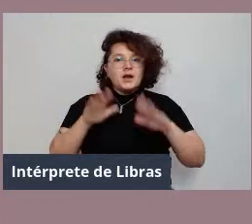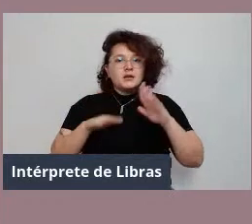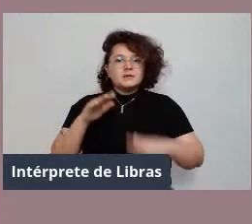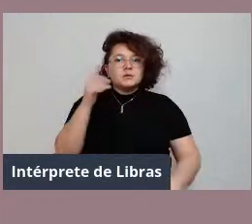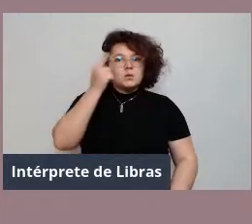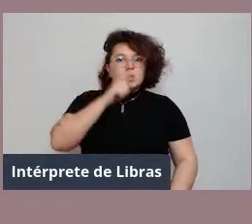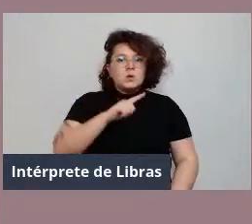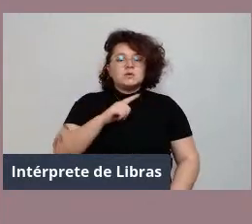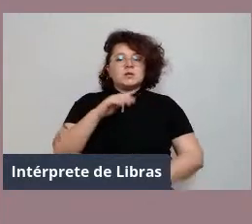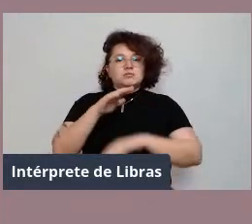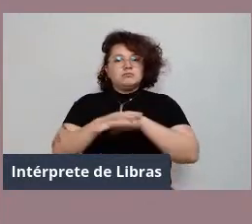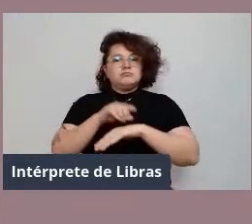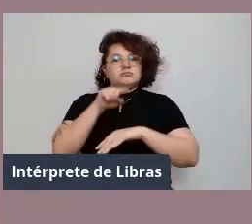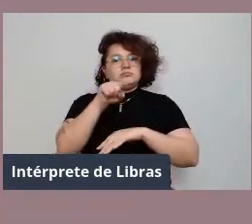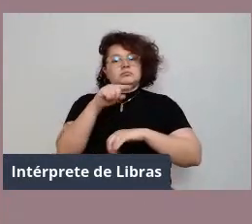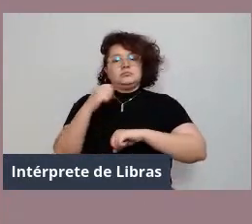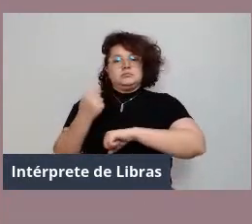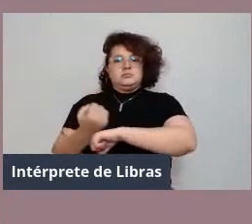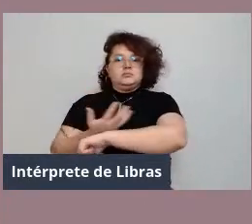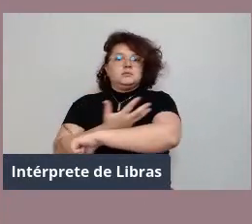emoção.